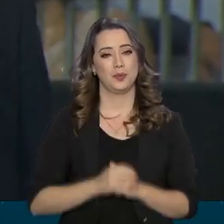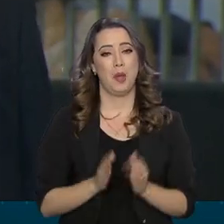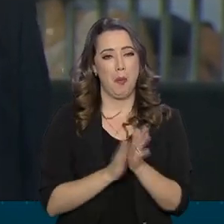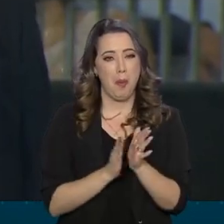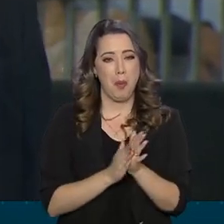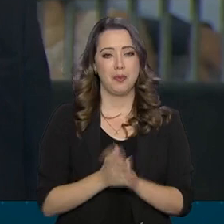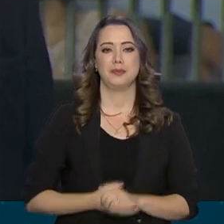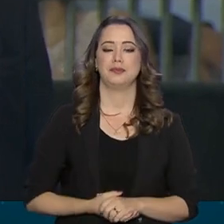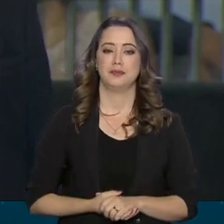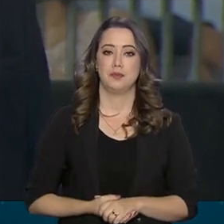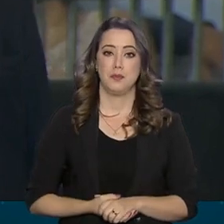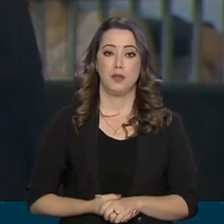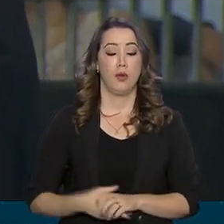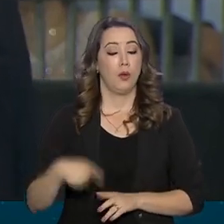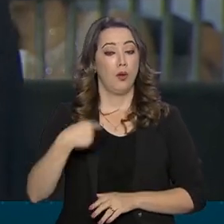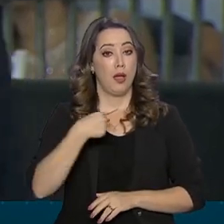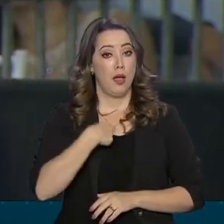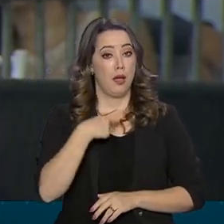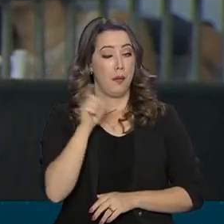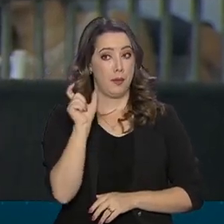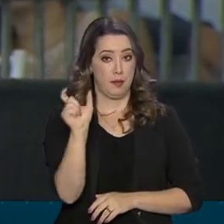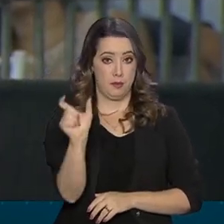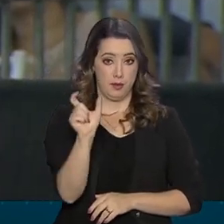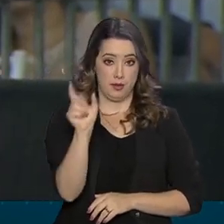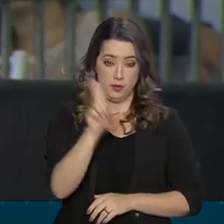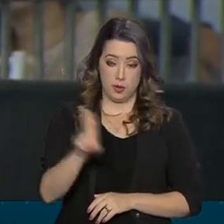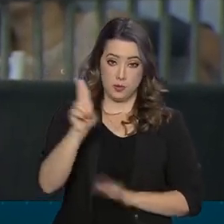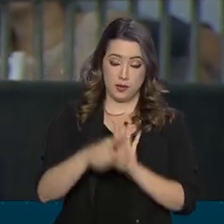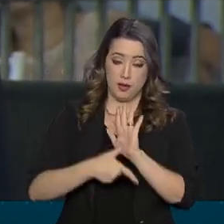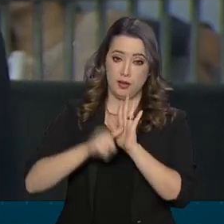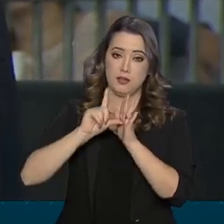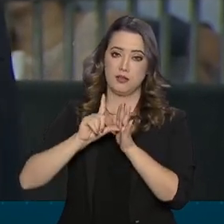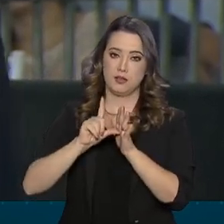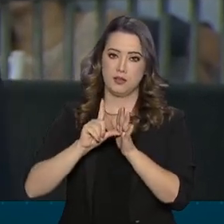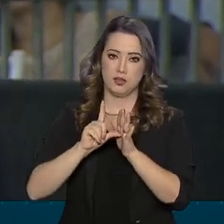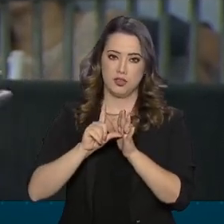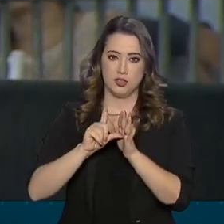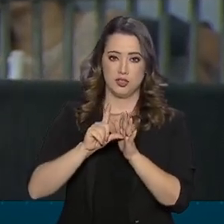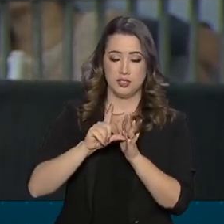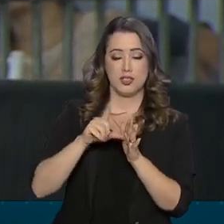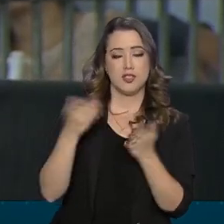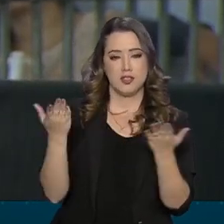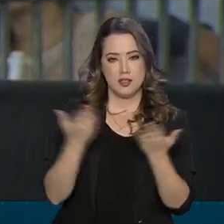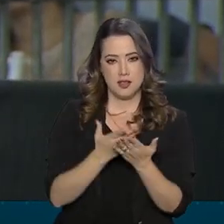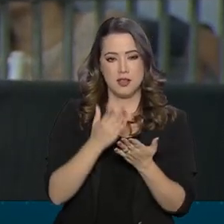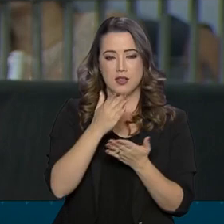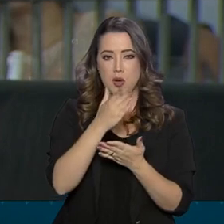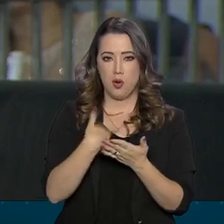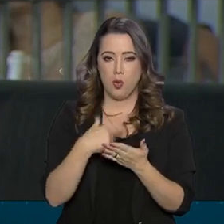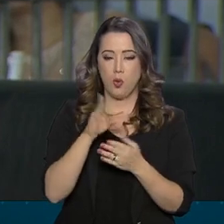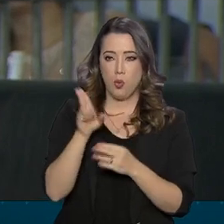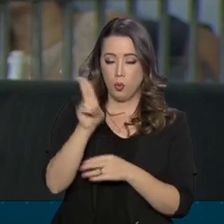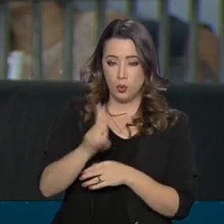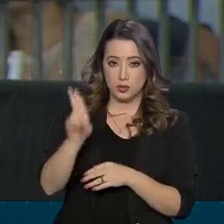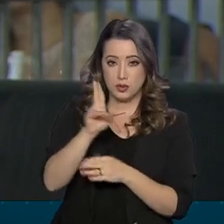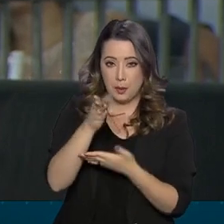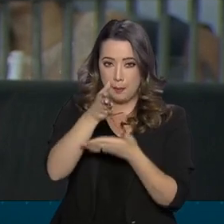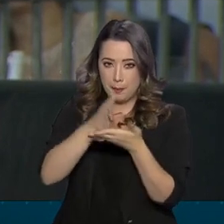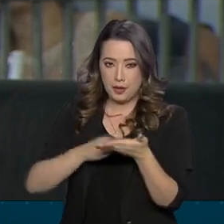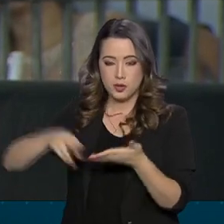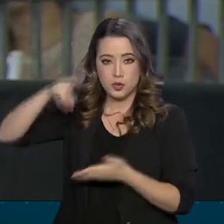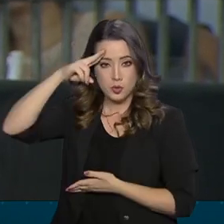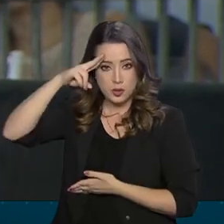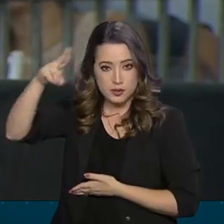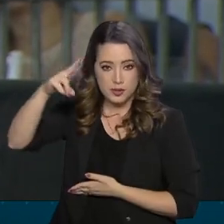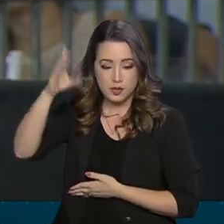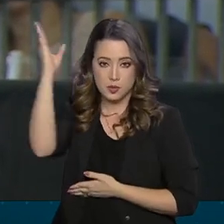O meu jargão que usei no passado, emprestei uma parte do Exército Brasileiro e a outra